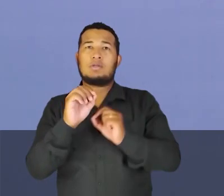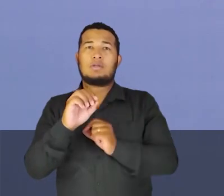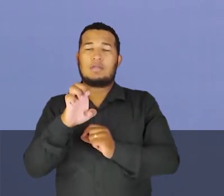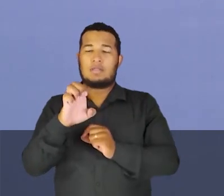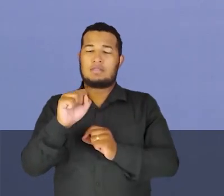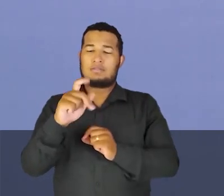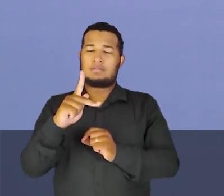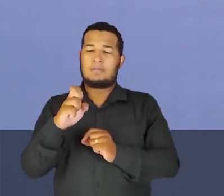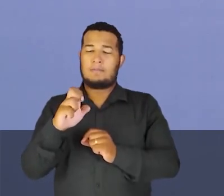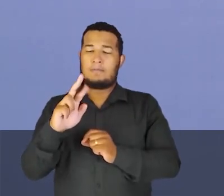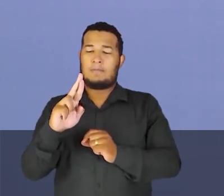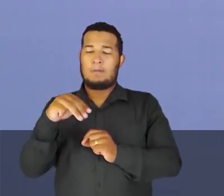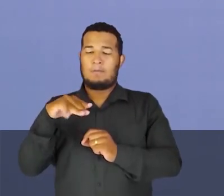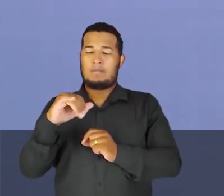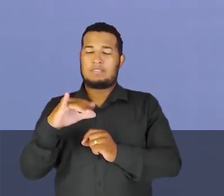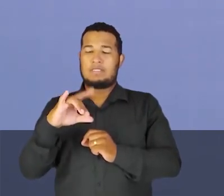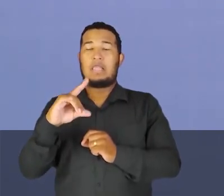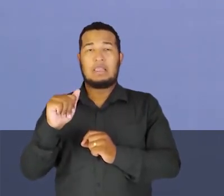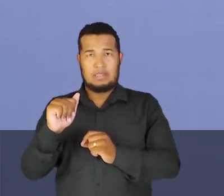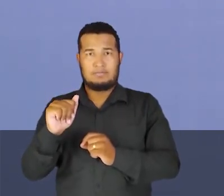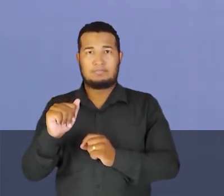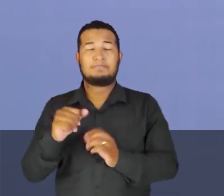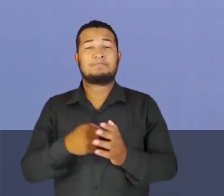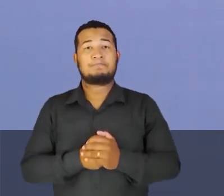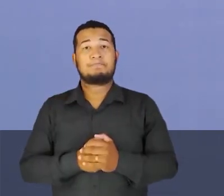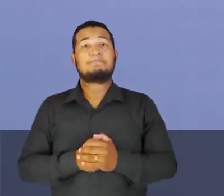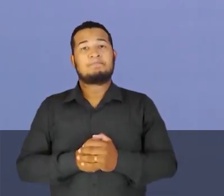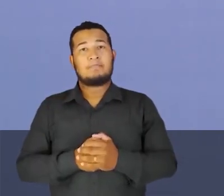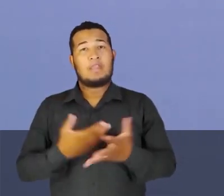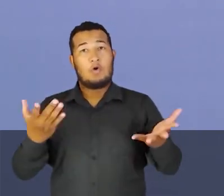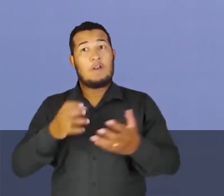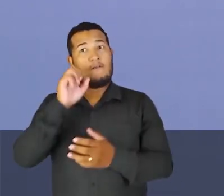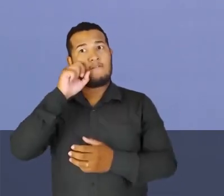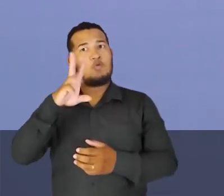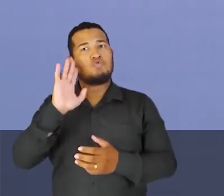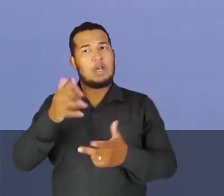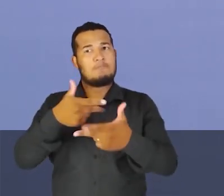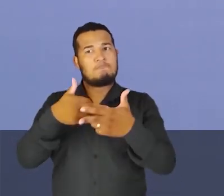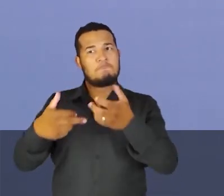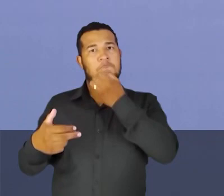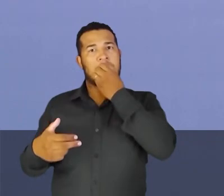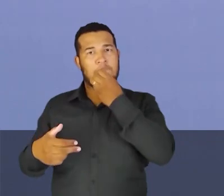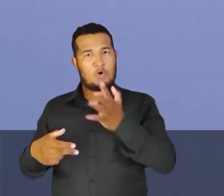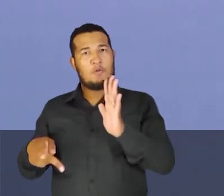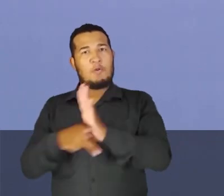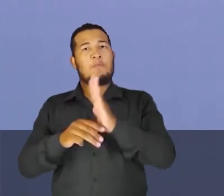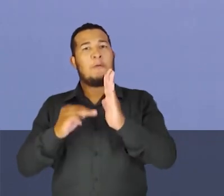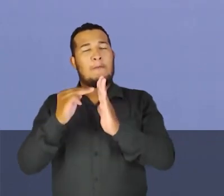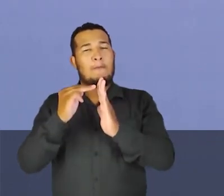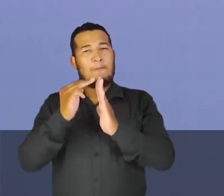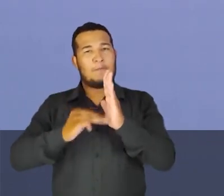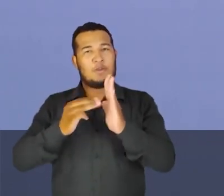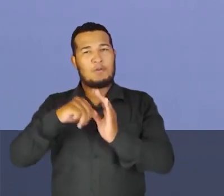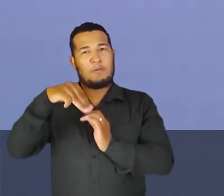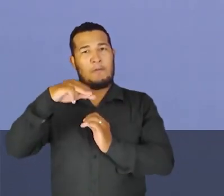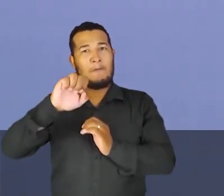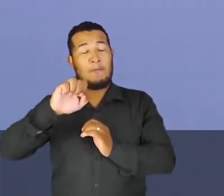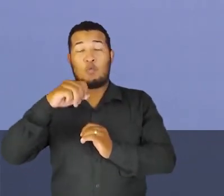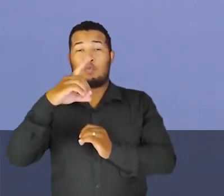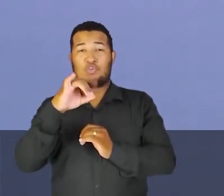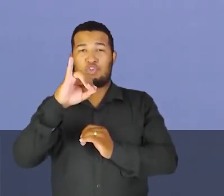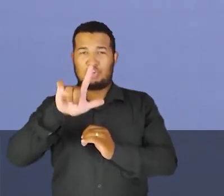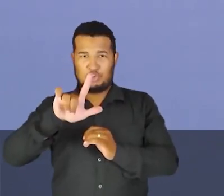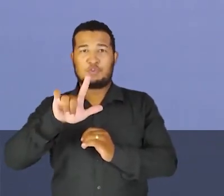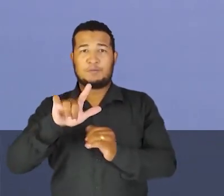liberados no útero. Ok? Vamos entender, agora que a gente já viu as vantagens desse método de barreira, que é o dispositivo intrauterino,